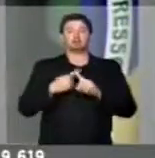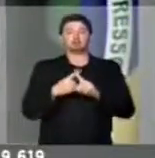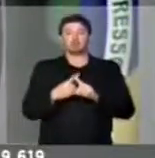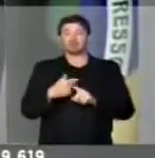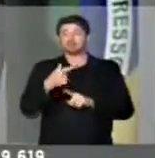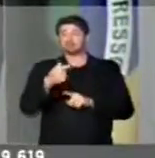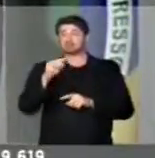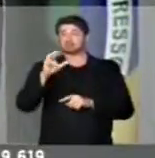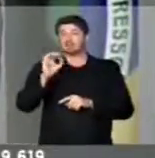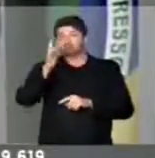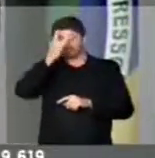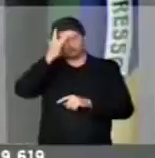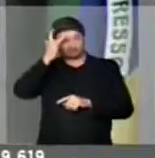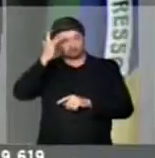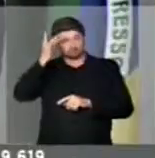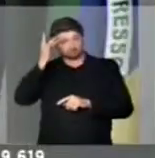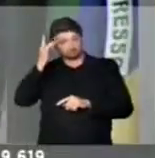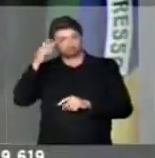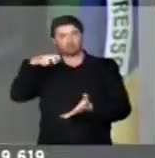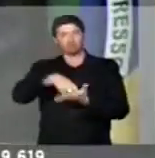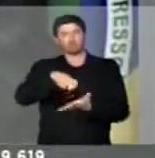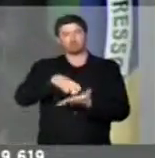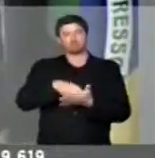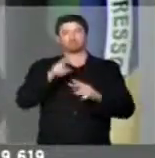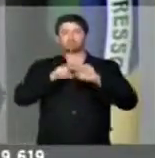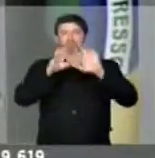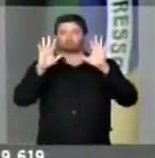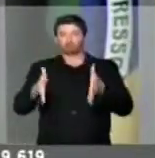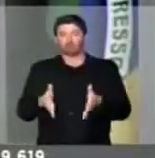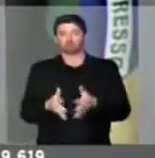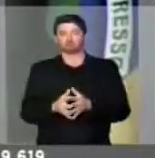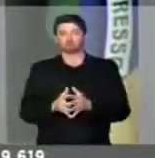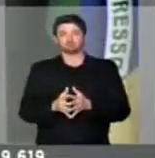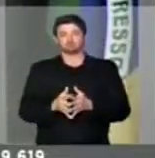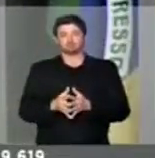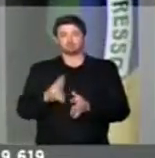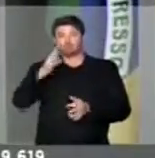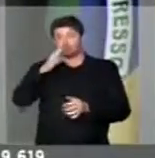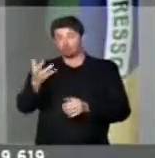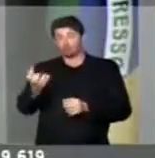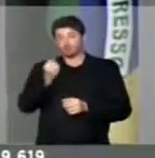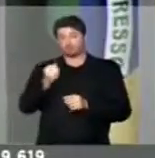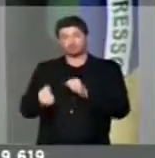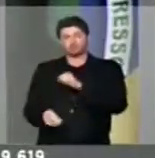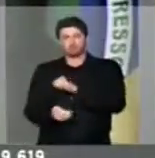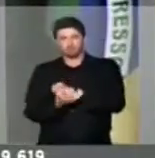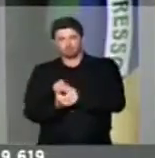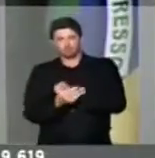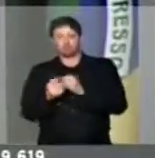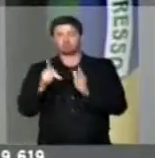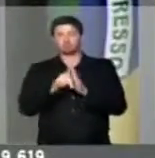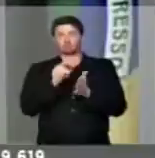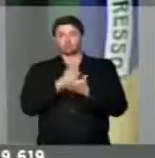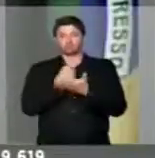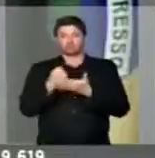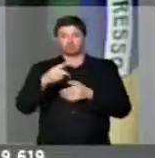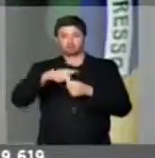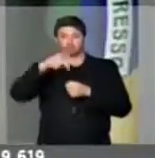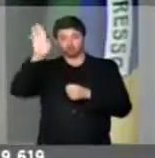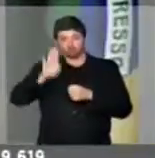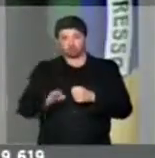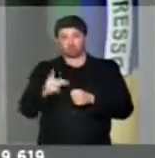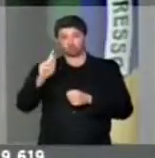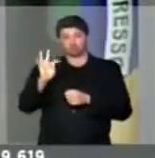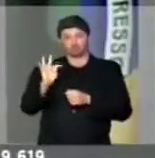quase 70 pessoas condenadas. Acusado de receber propina de contratos da Petrobras